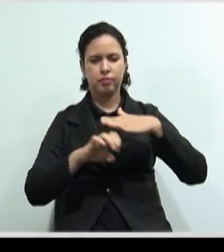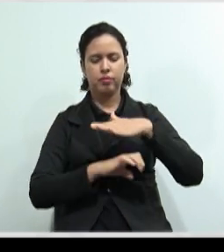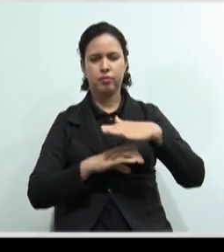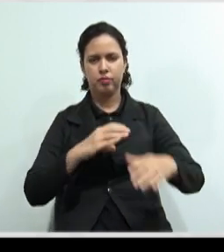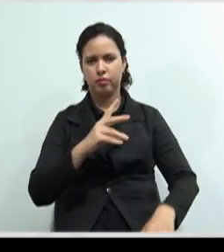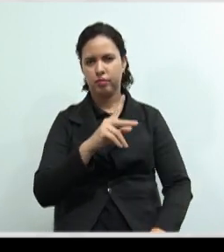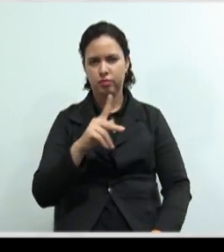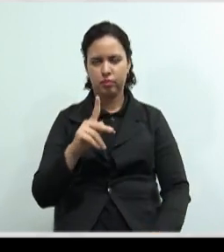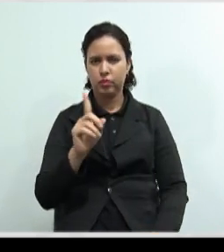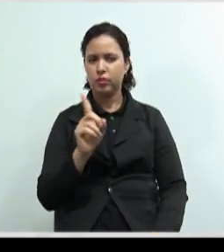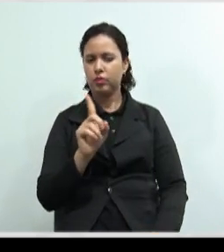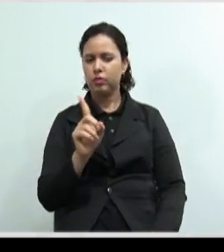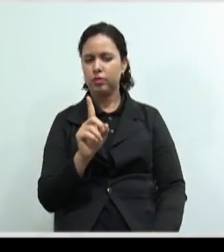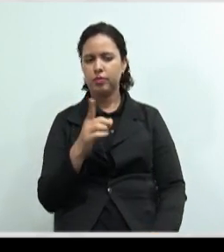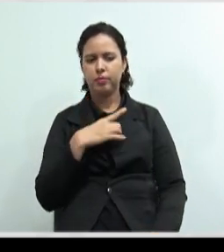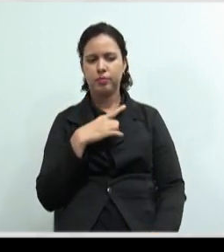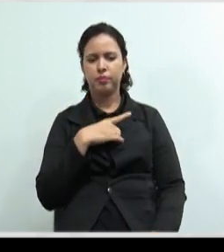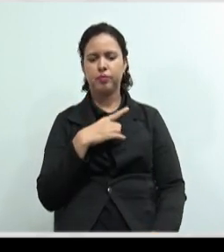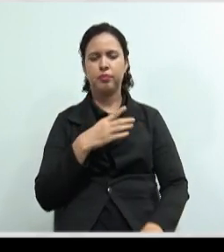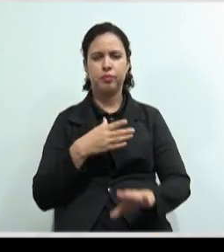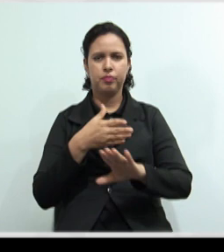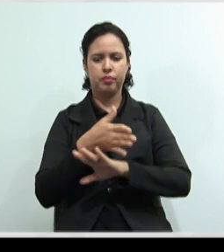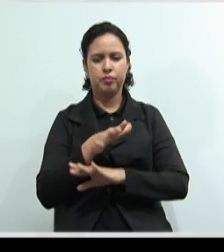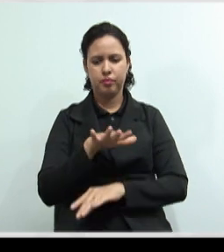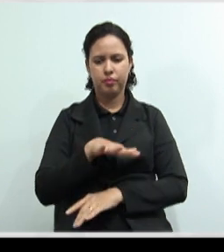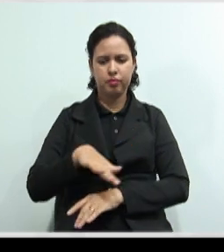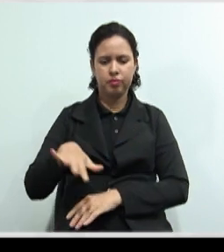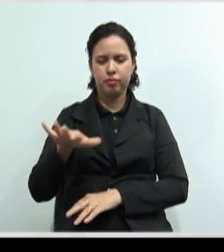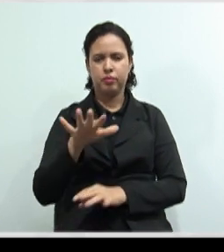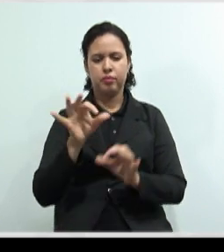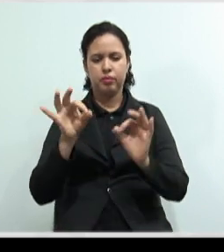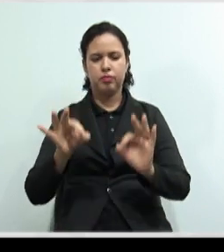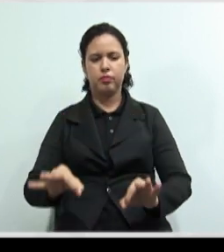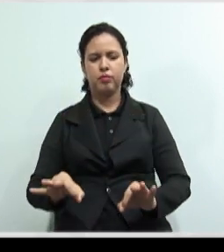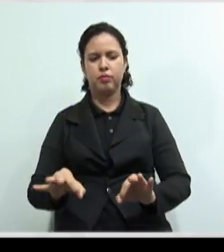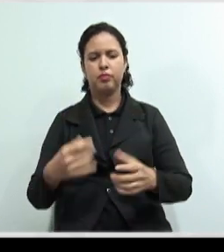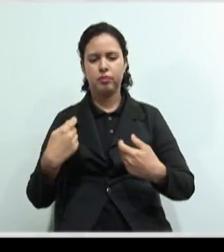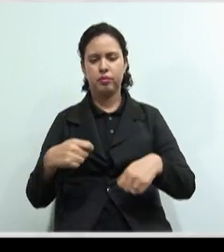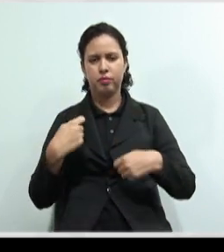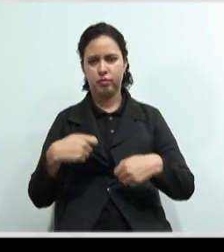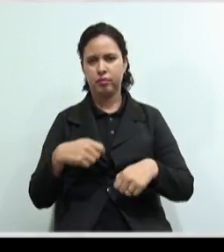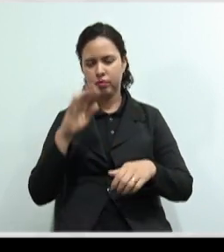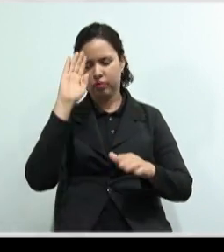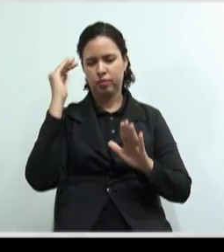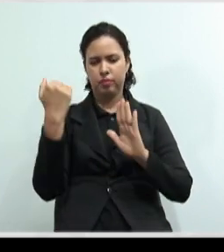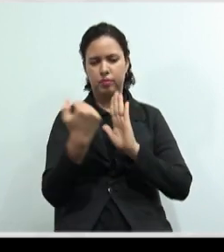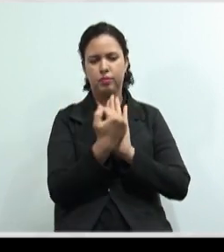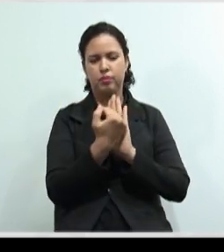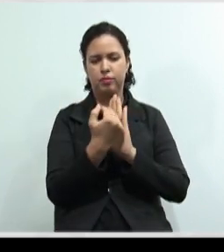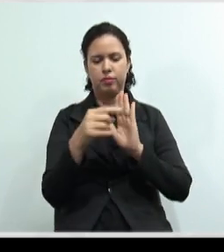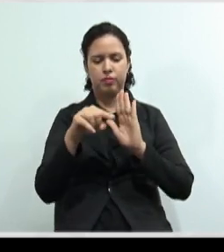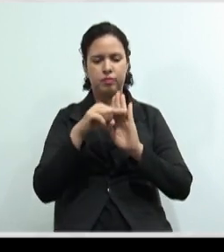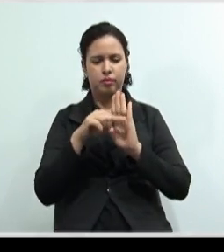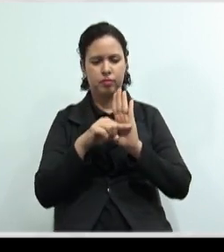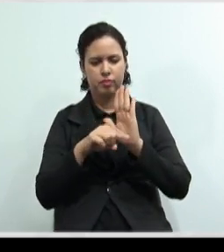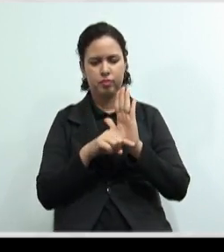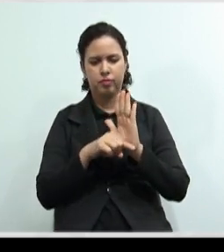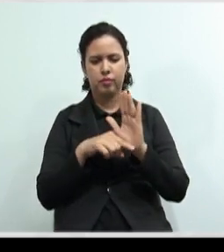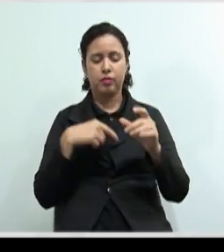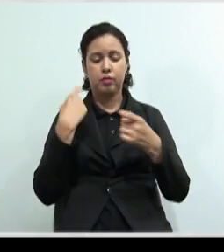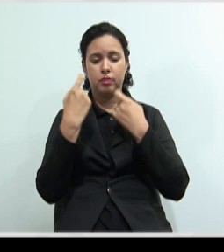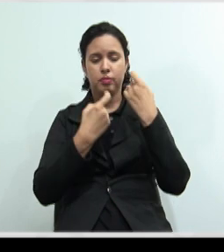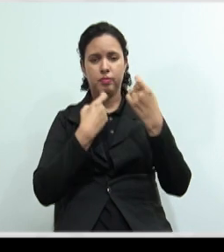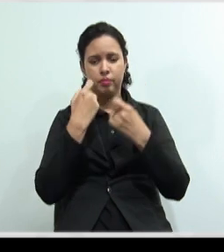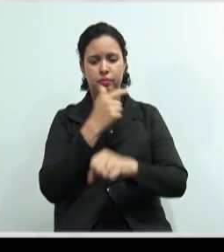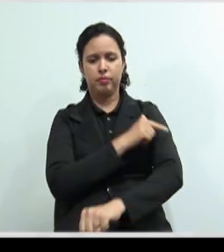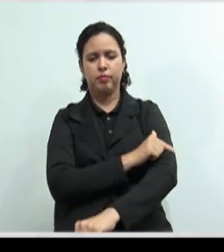ou não, envolvidas no círculo do comércio justo, deve obedecer os seguintes princípios: preocupação